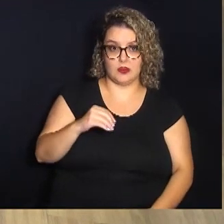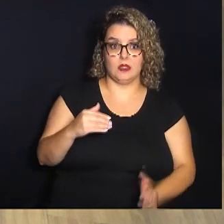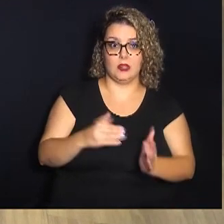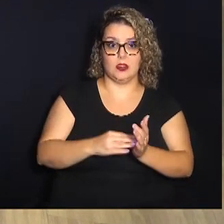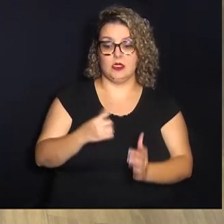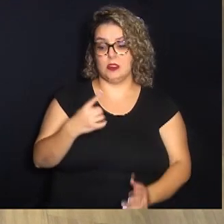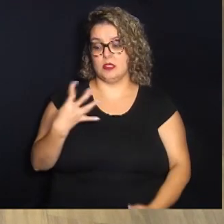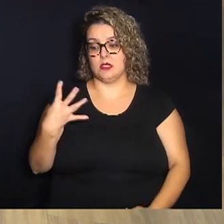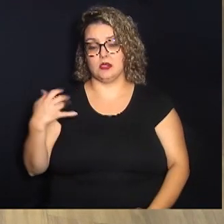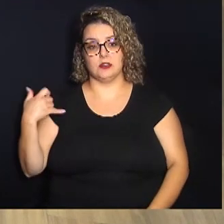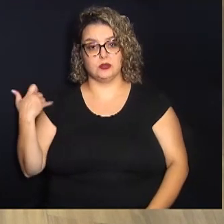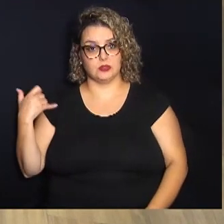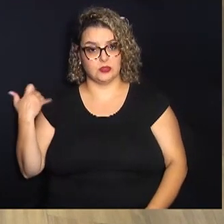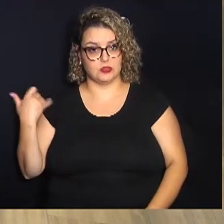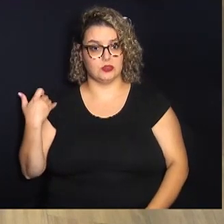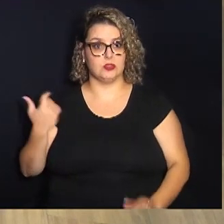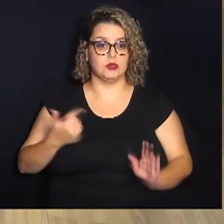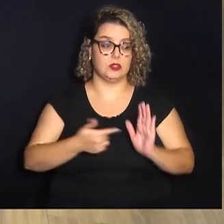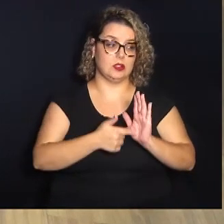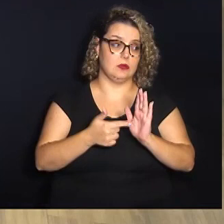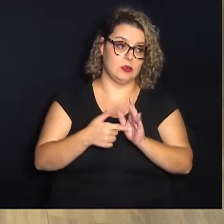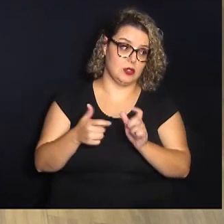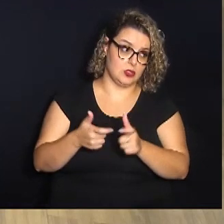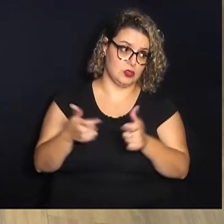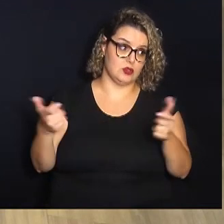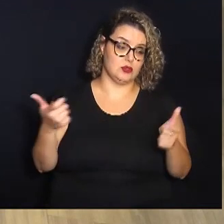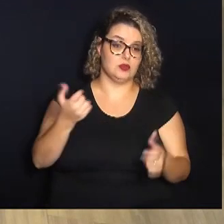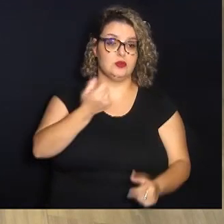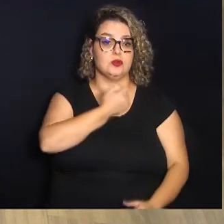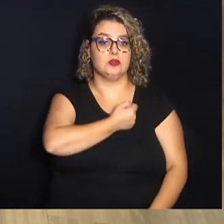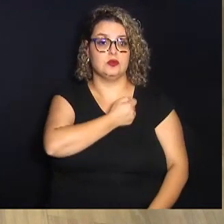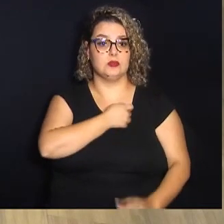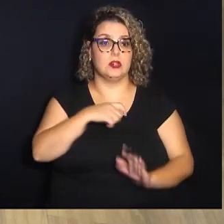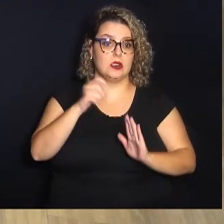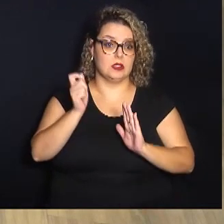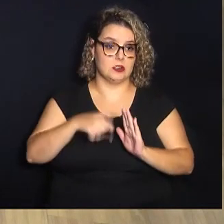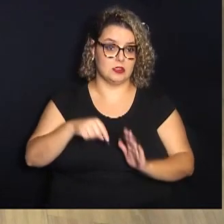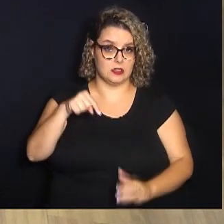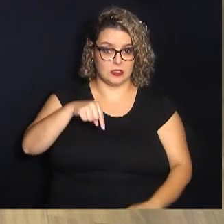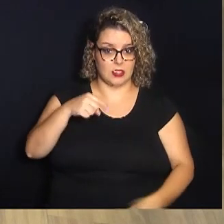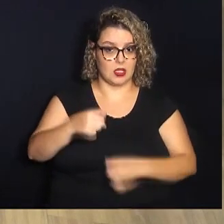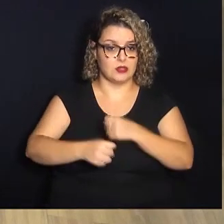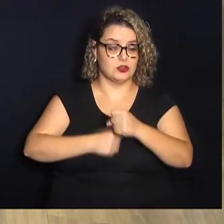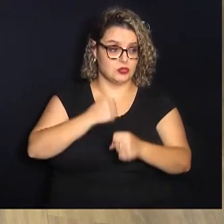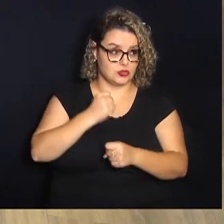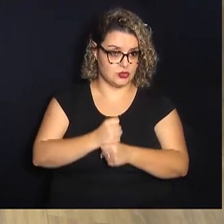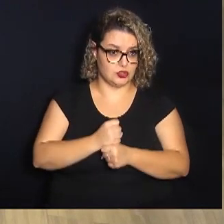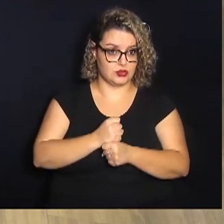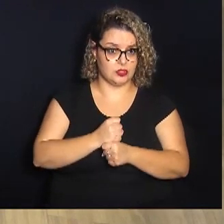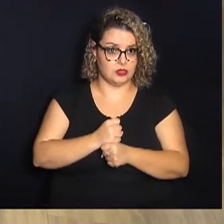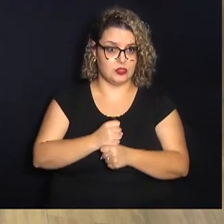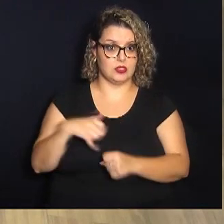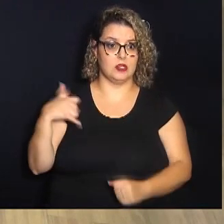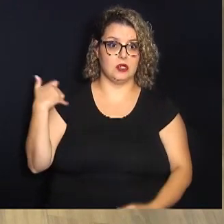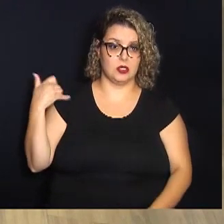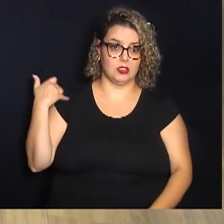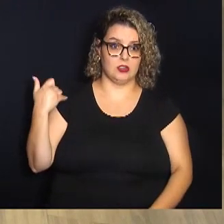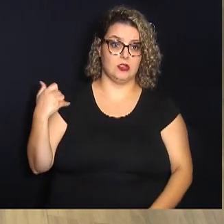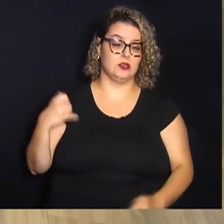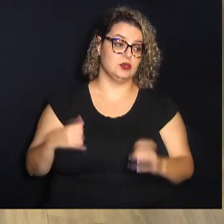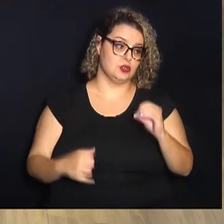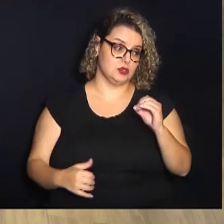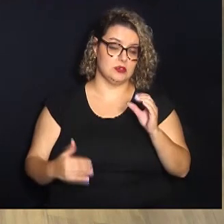14 anos apresenta o maior número de casos registrados este ano e que a faixa etária de 0